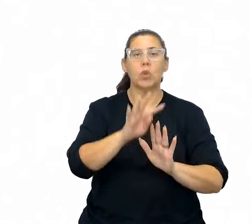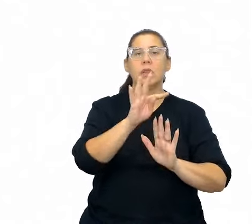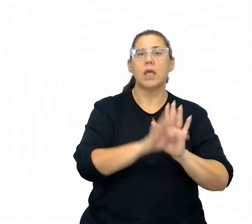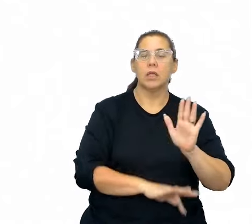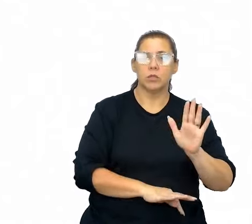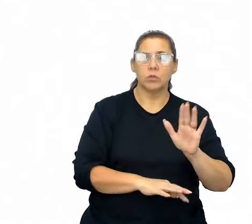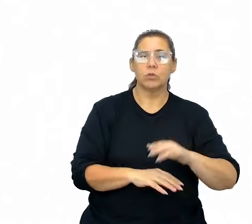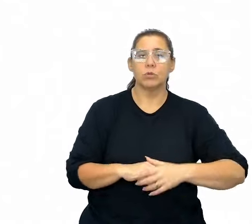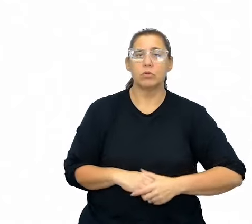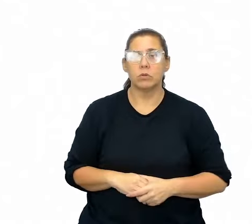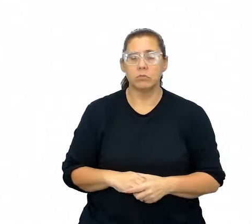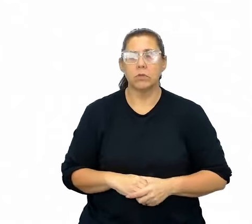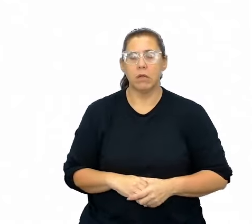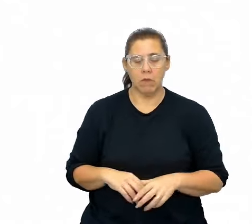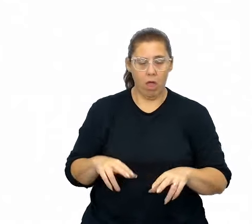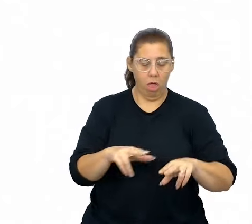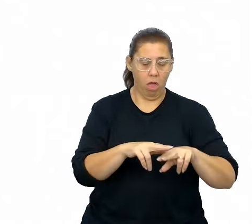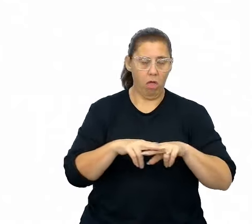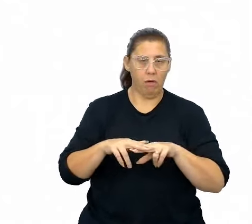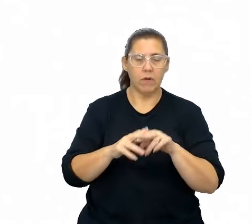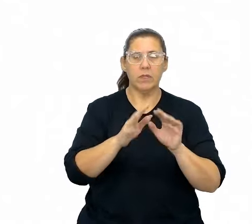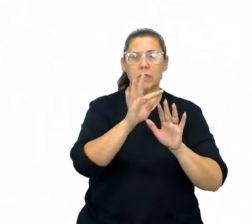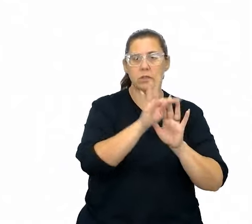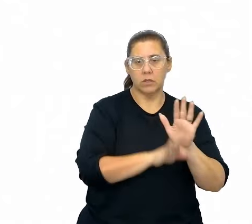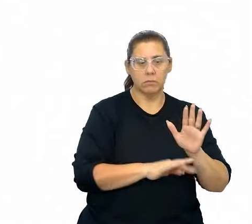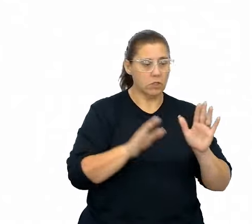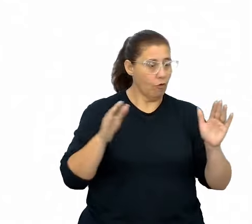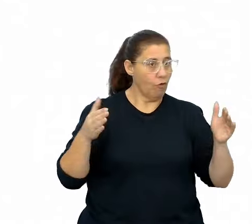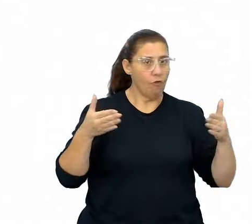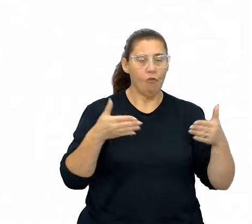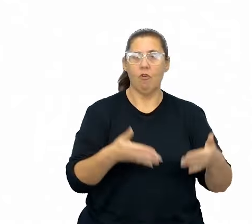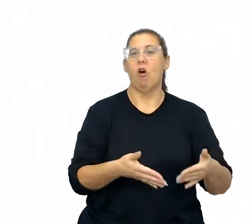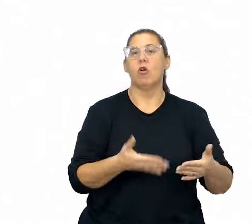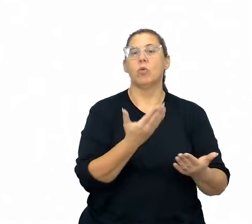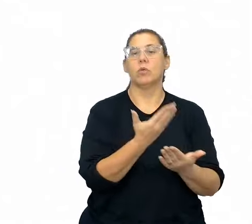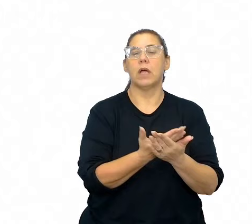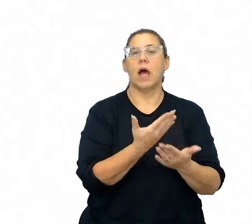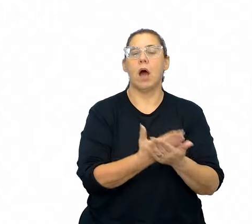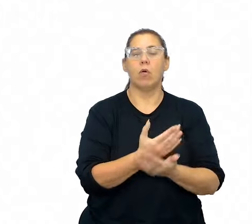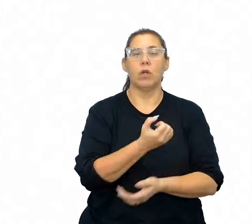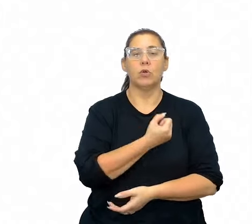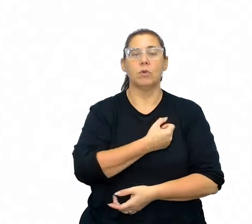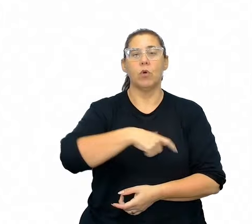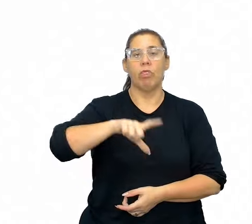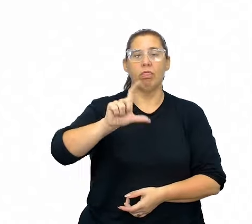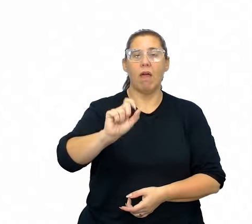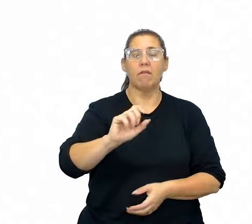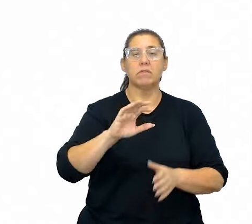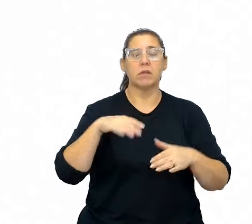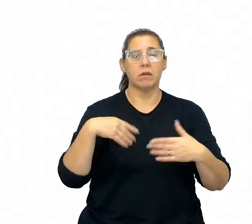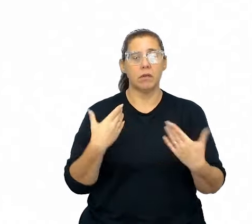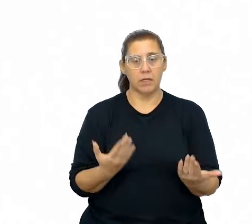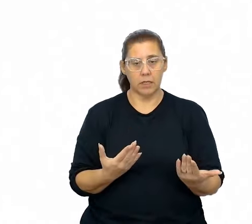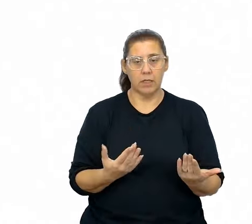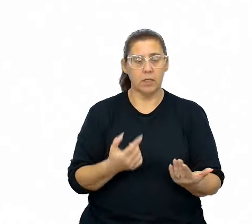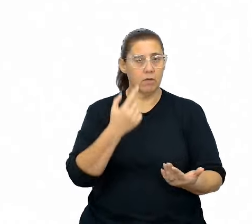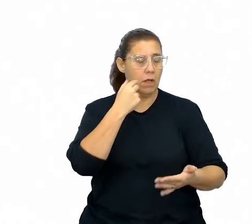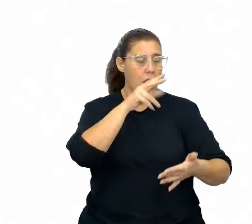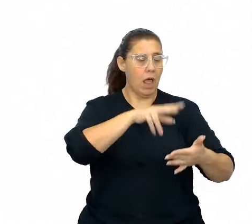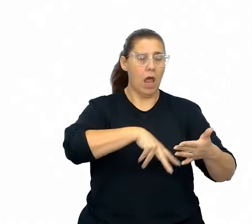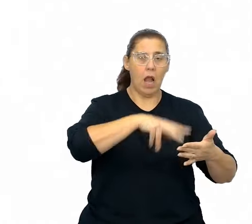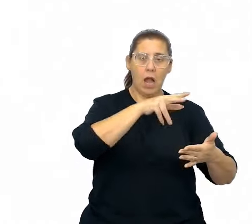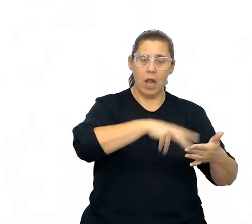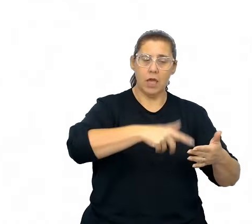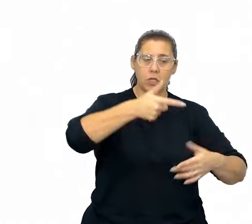lenda. A revisão do texto deve ser o foco da aula 10. Por isso, deixe para reler